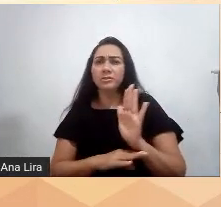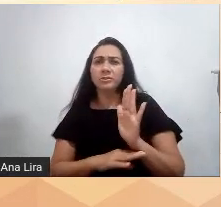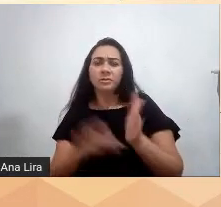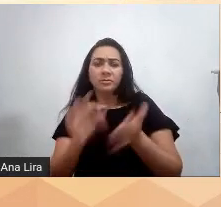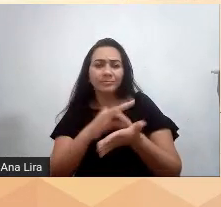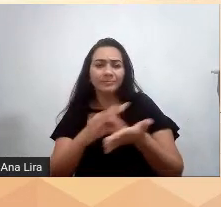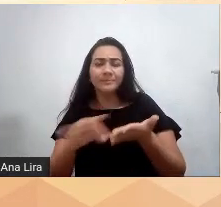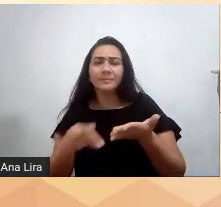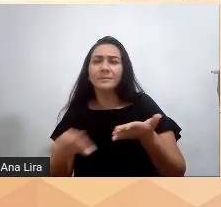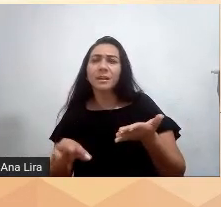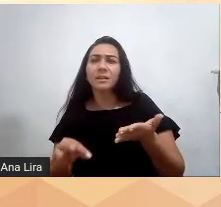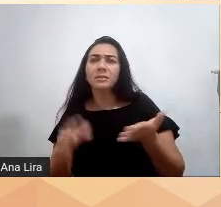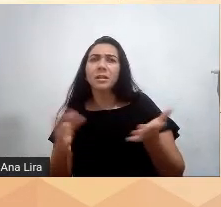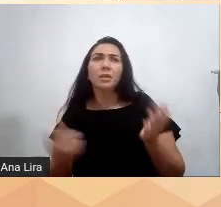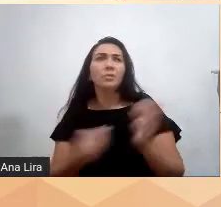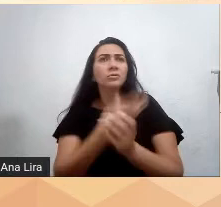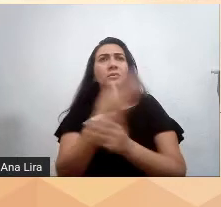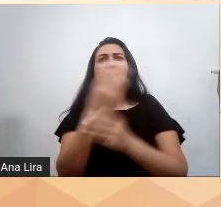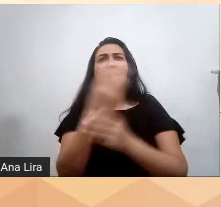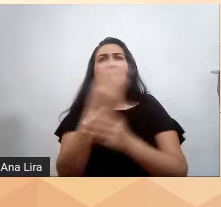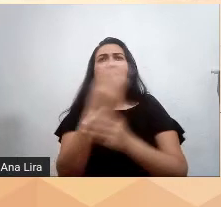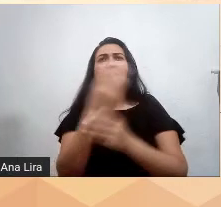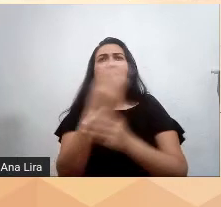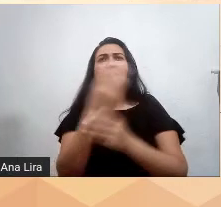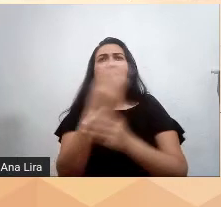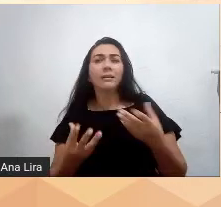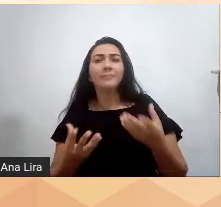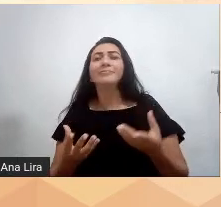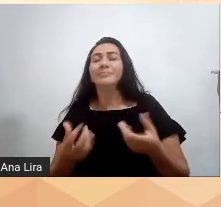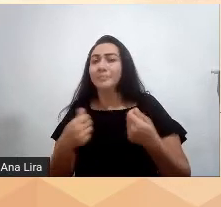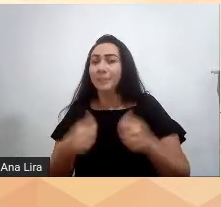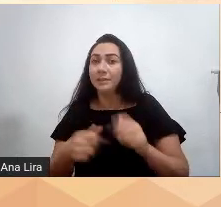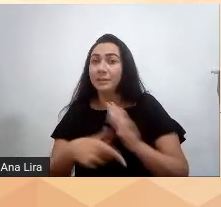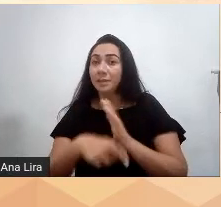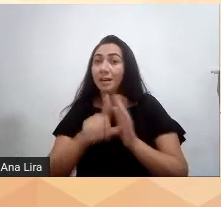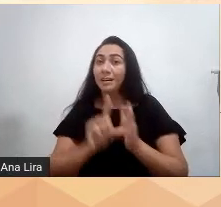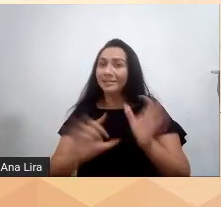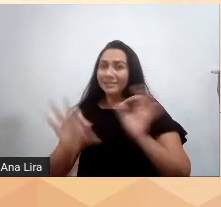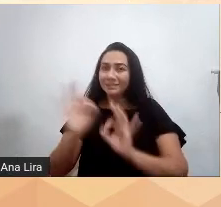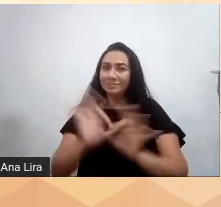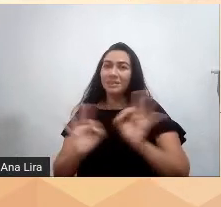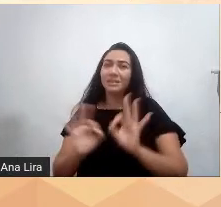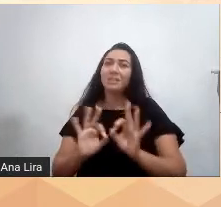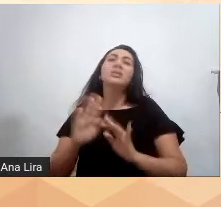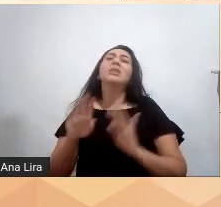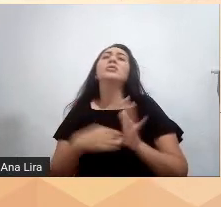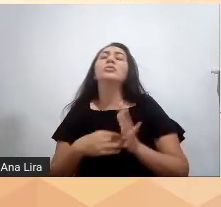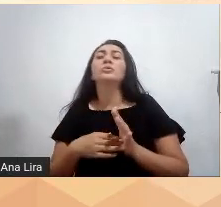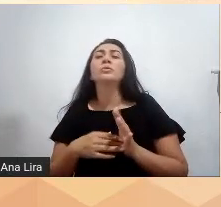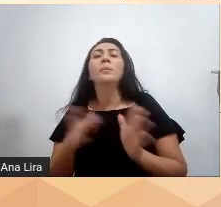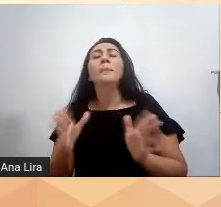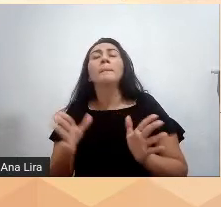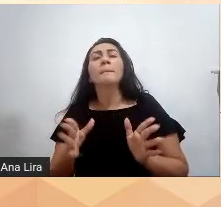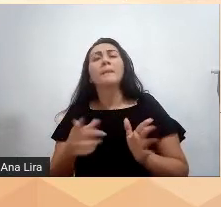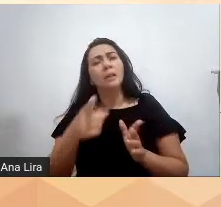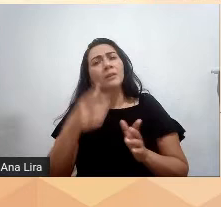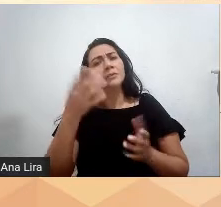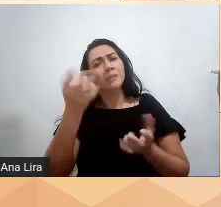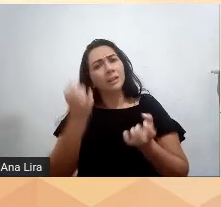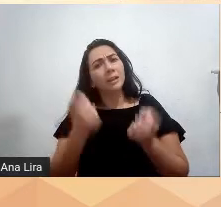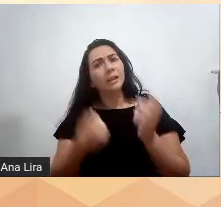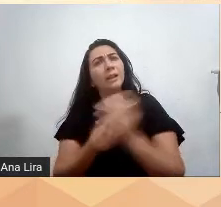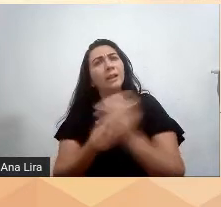acontece? Hoje, o incentivador, aquele que quer aportar em um projeto, ele pensa muito na questão sustentável